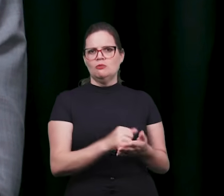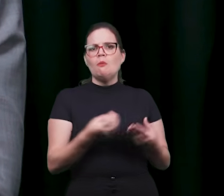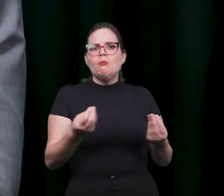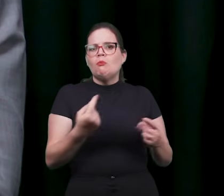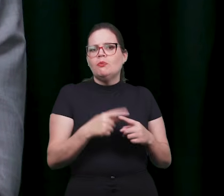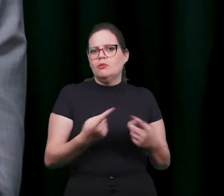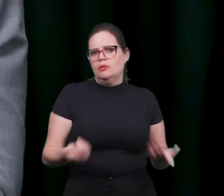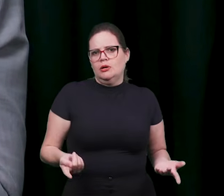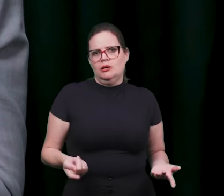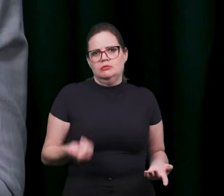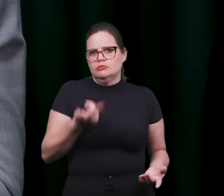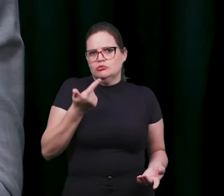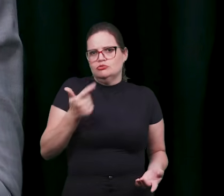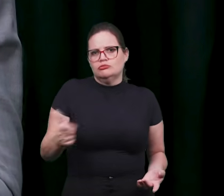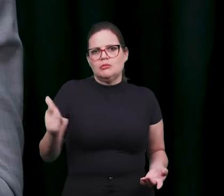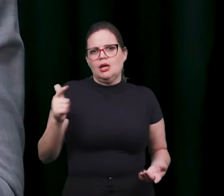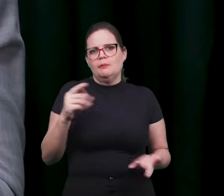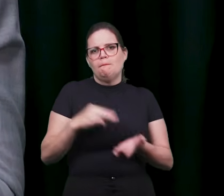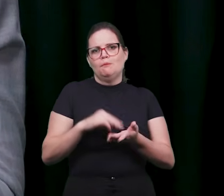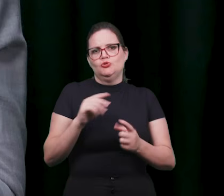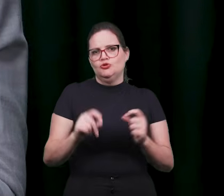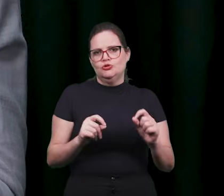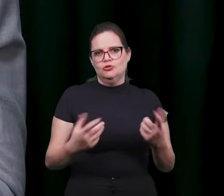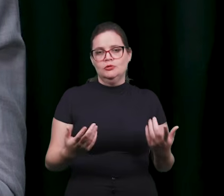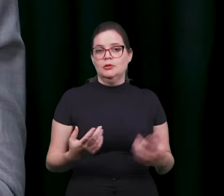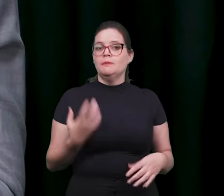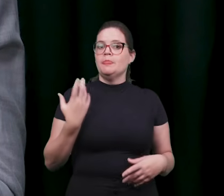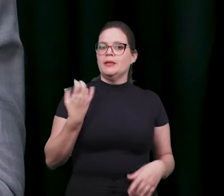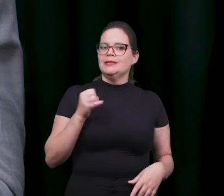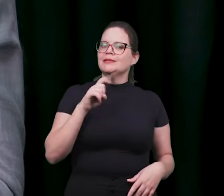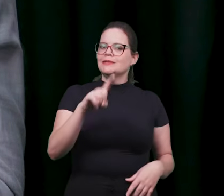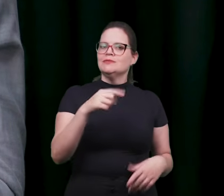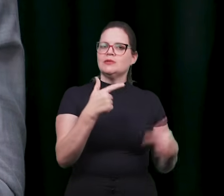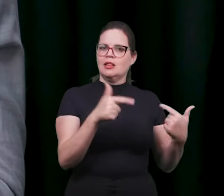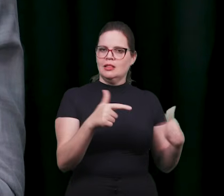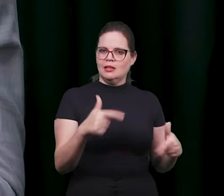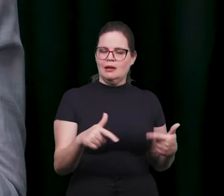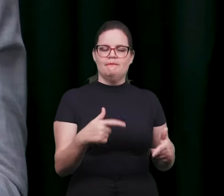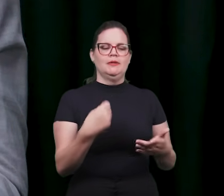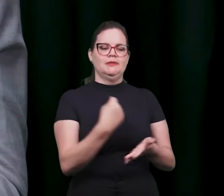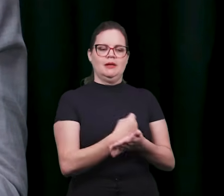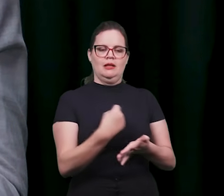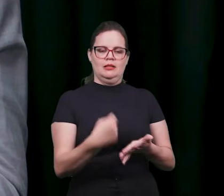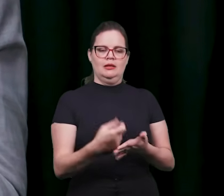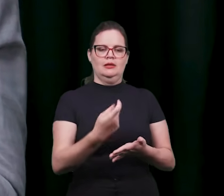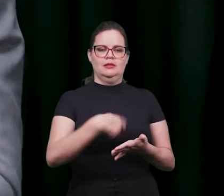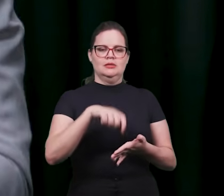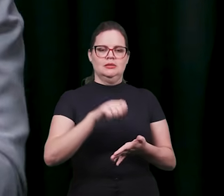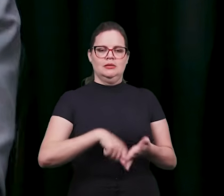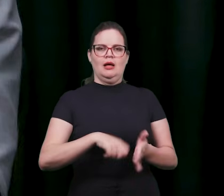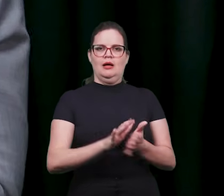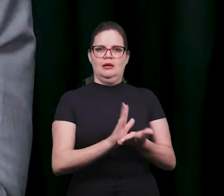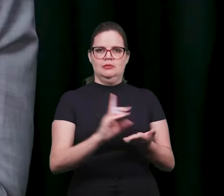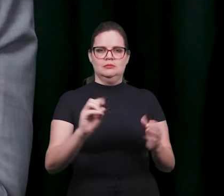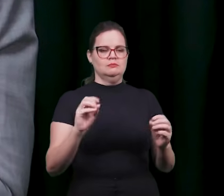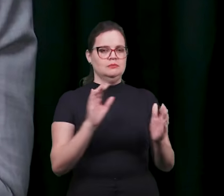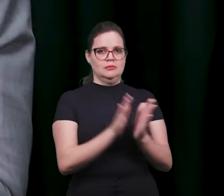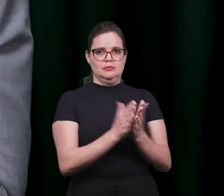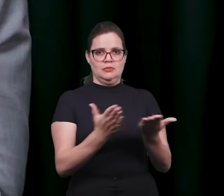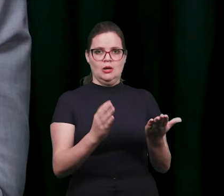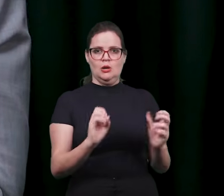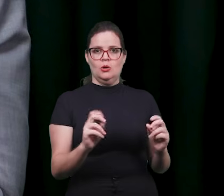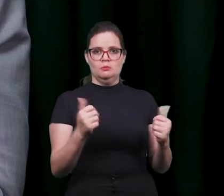Igual, novamente, se você está trabalhando numa empresa, alguns dizem fichado, com carteira assinada, tudo bem, você